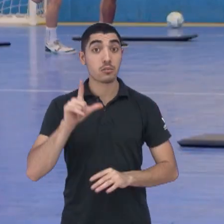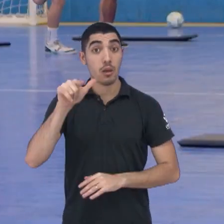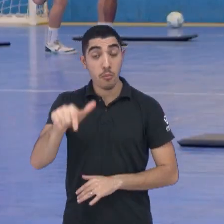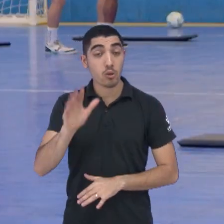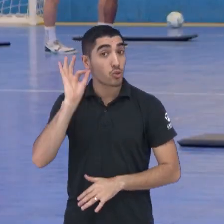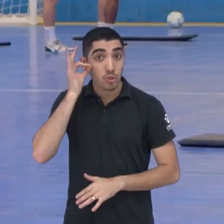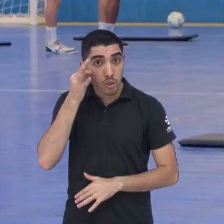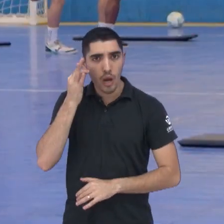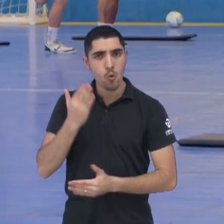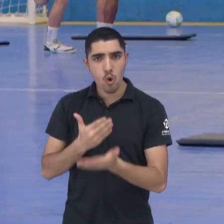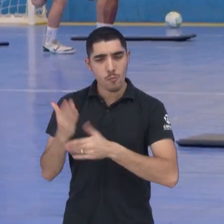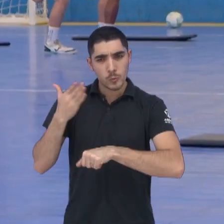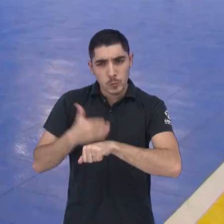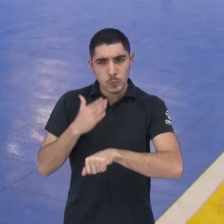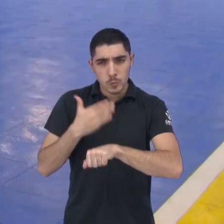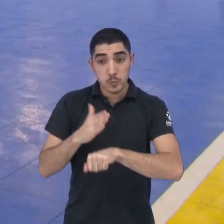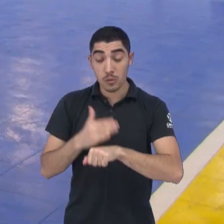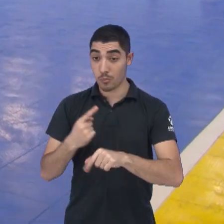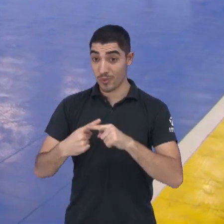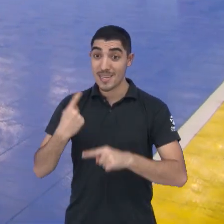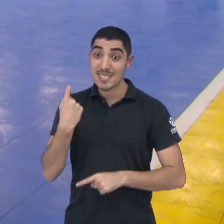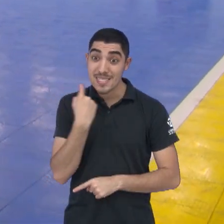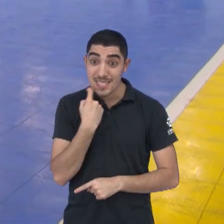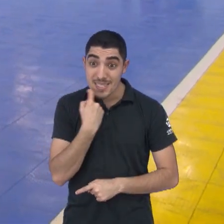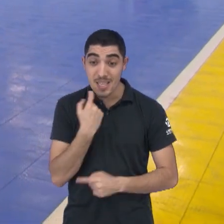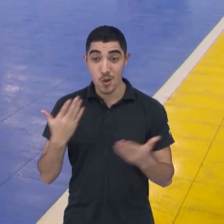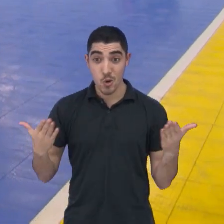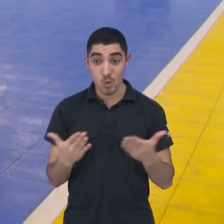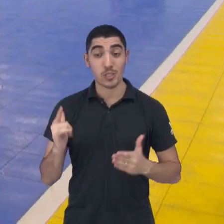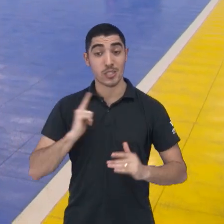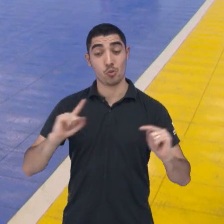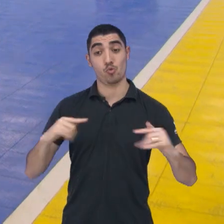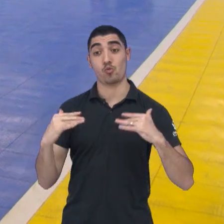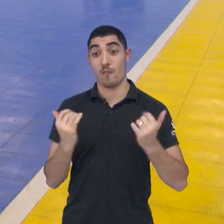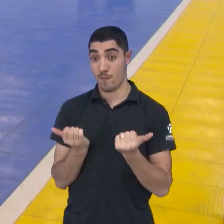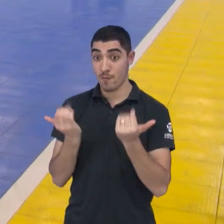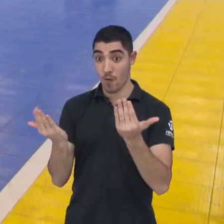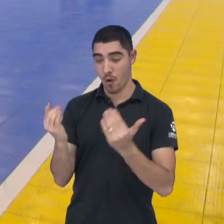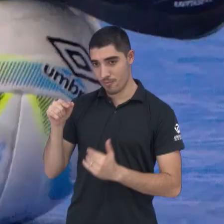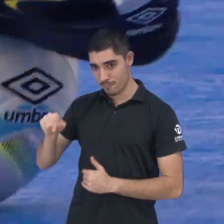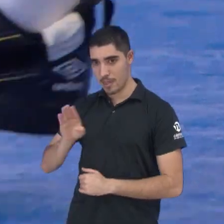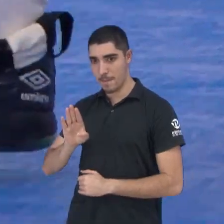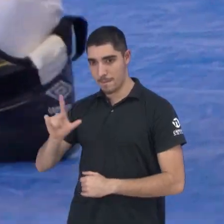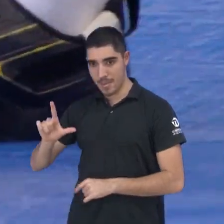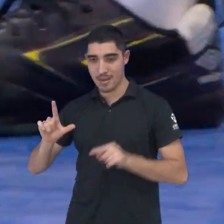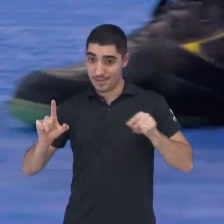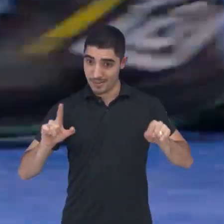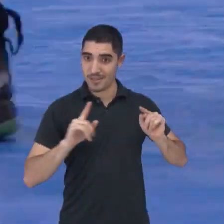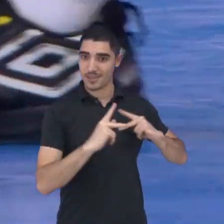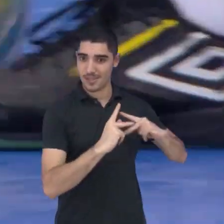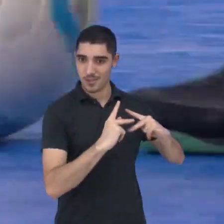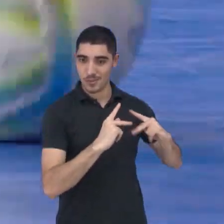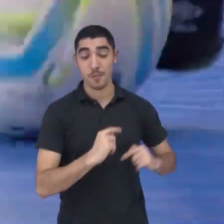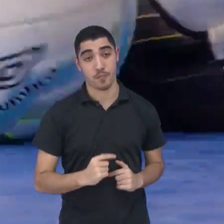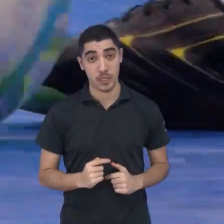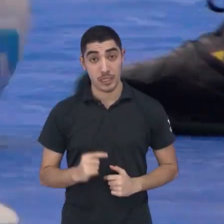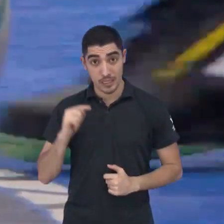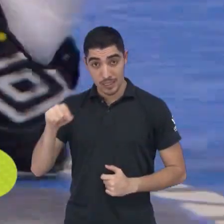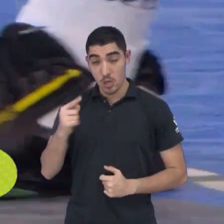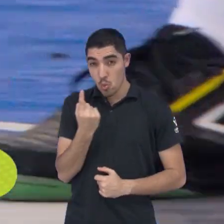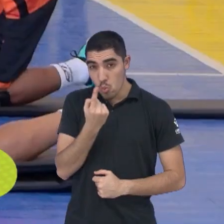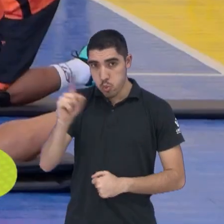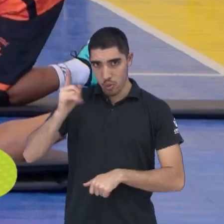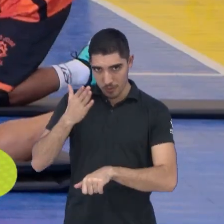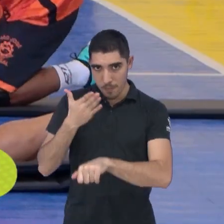para o confronto desta sexta-feira contra o Blumenau fora de casa pela Liga Nacional. E o último treino antes da viagem